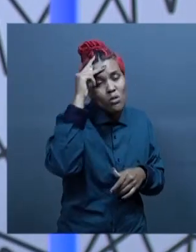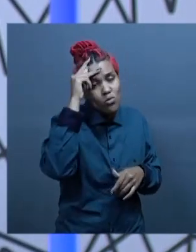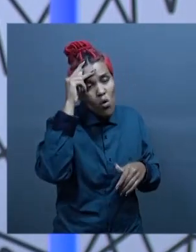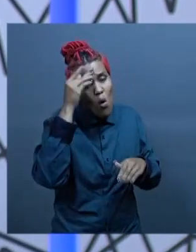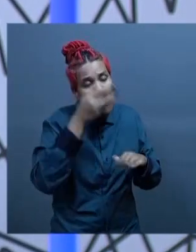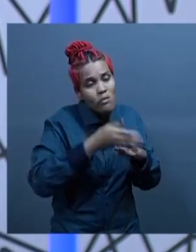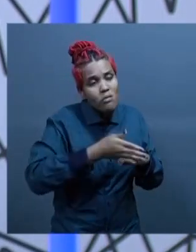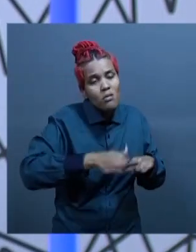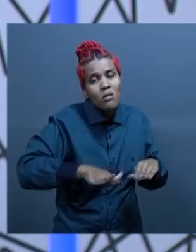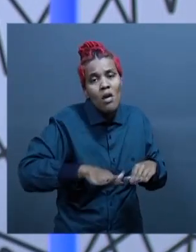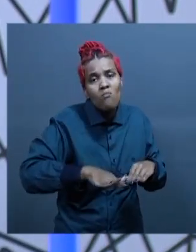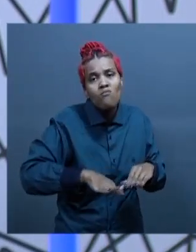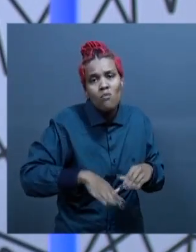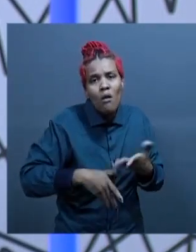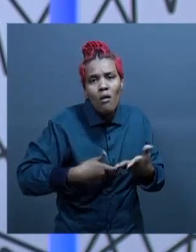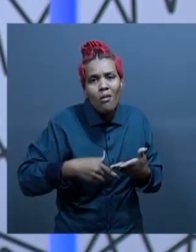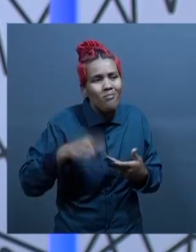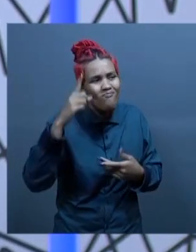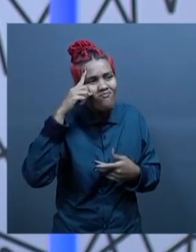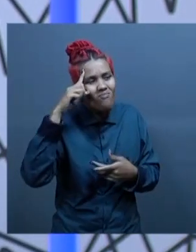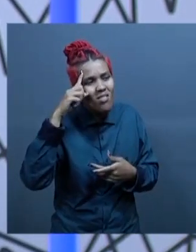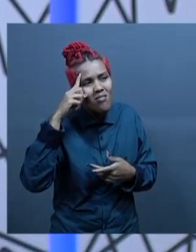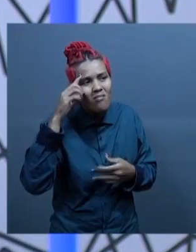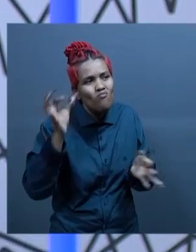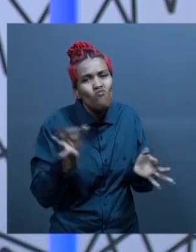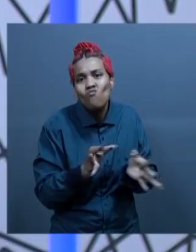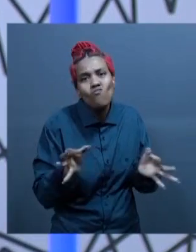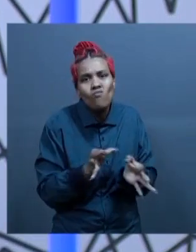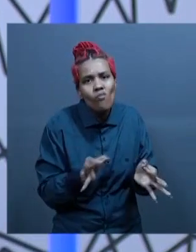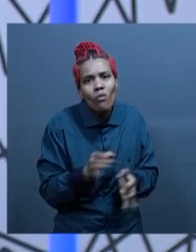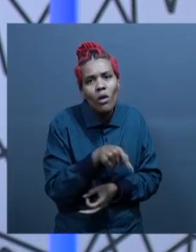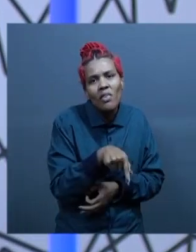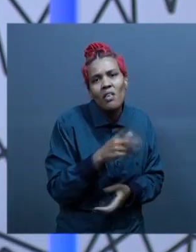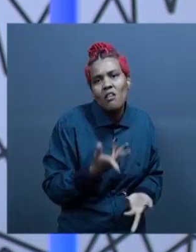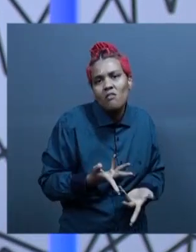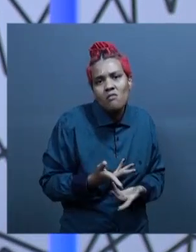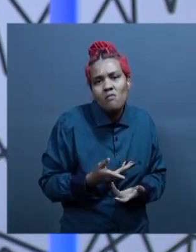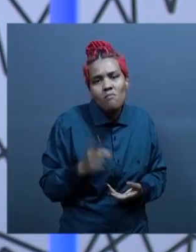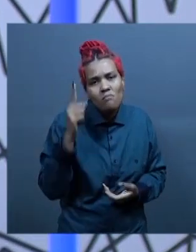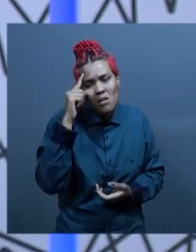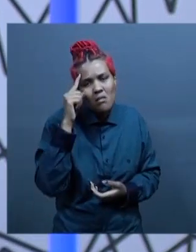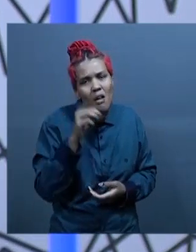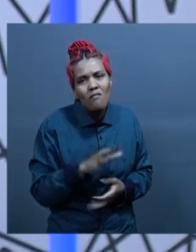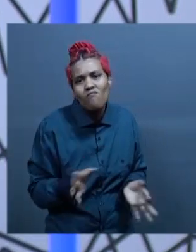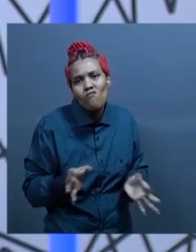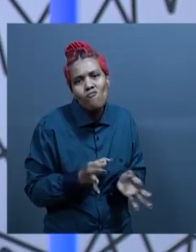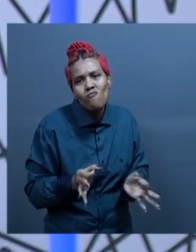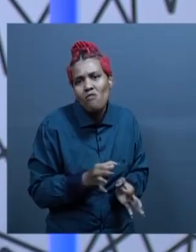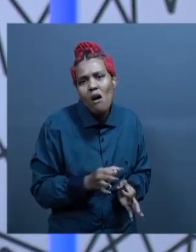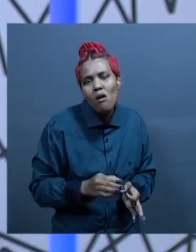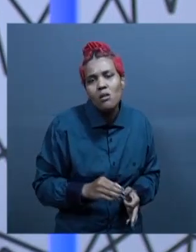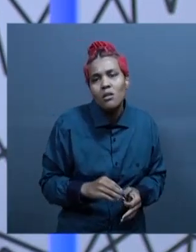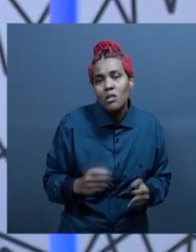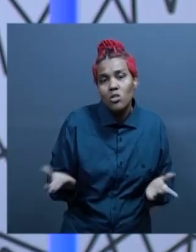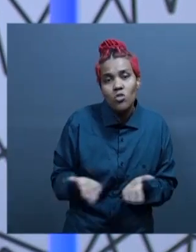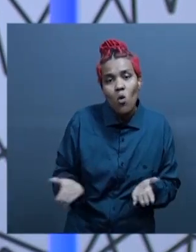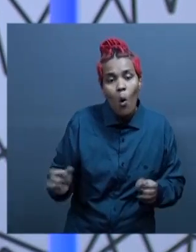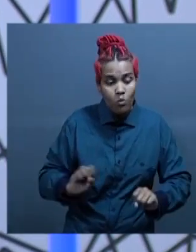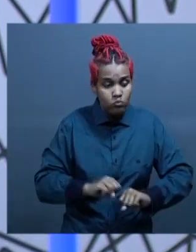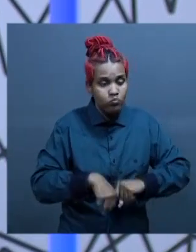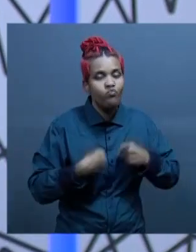que não se pensava nele né e hoje isso está bastante forte aí estão sendo atendidos também